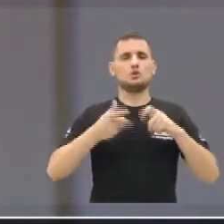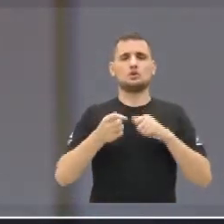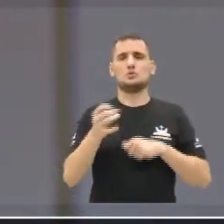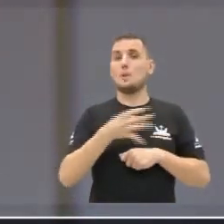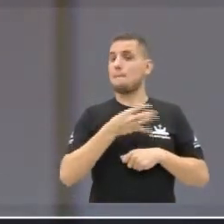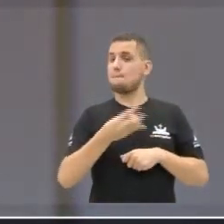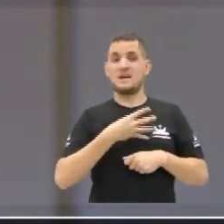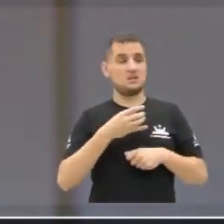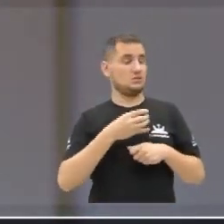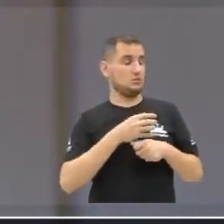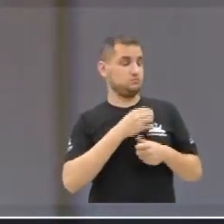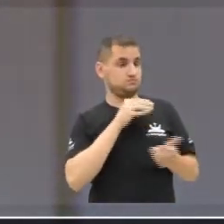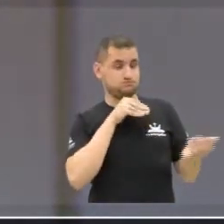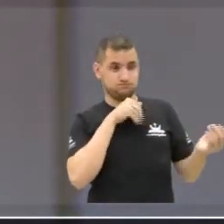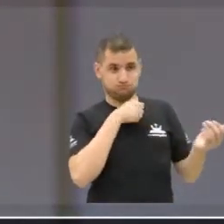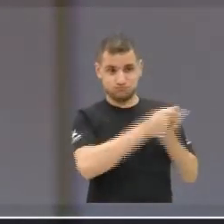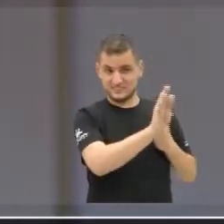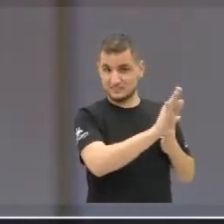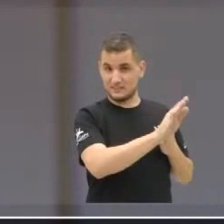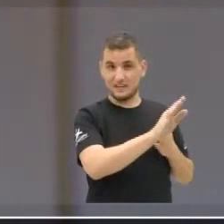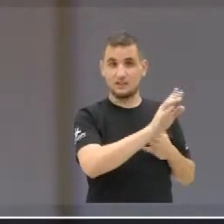Jesus.